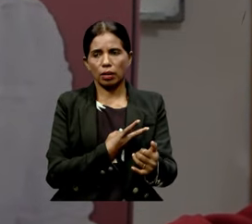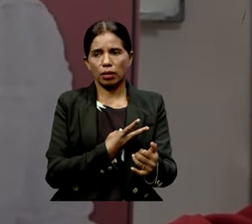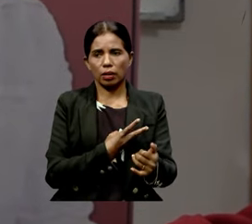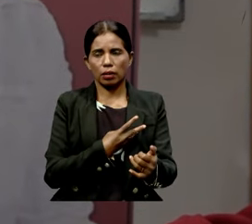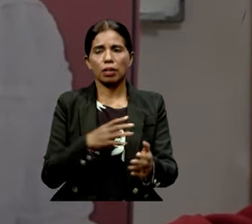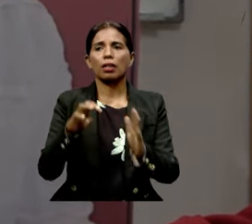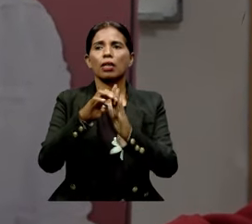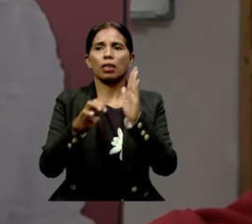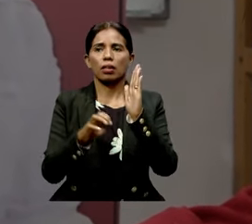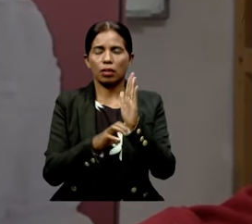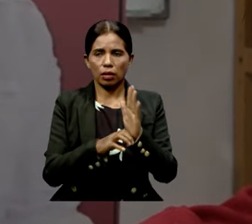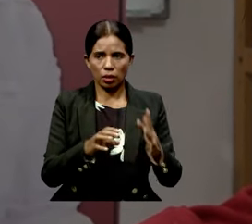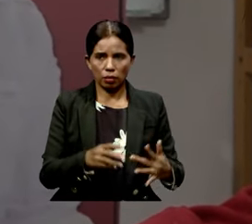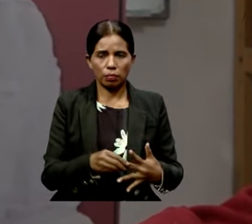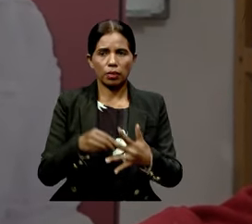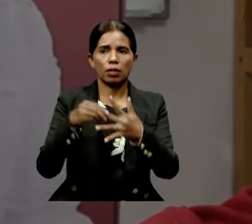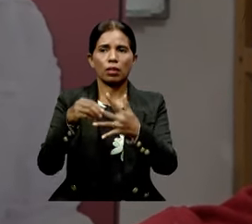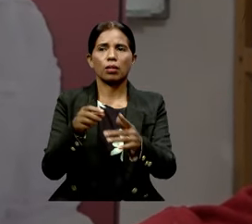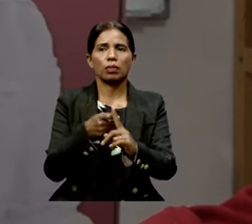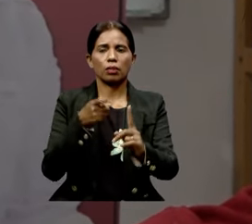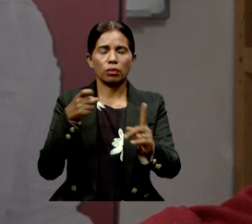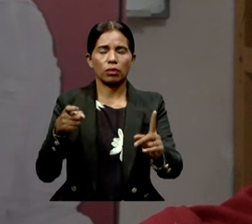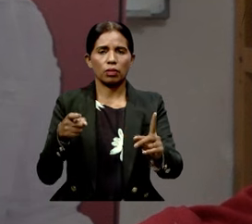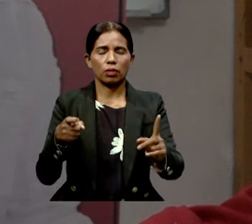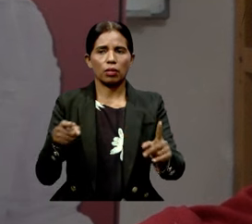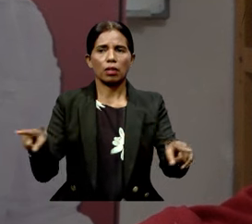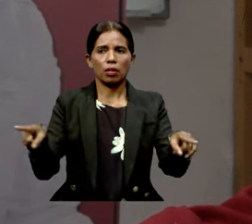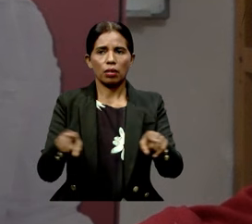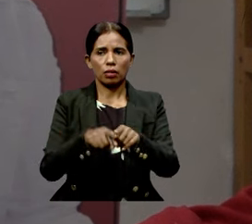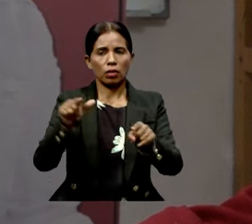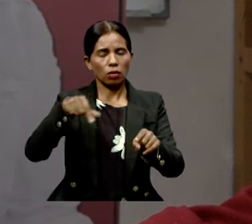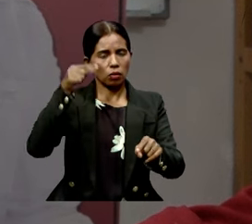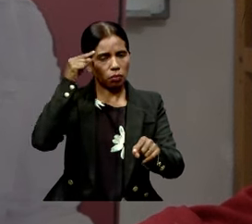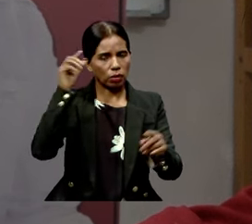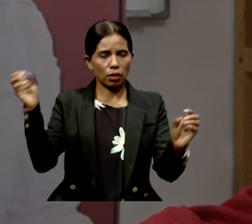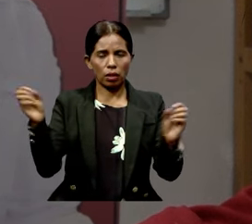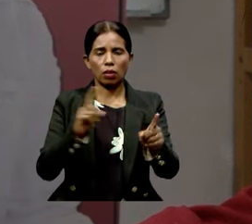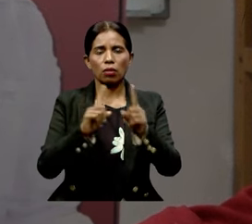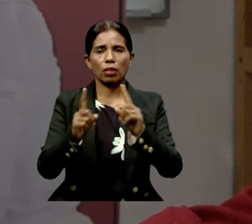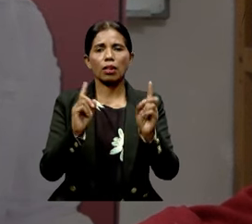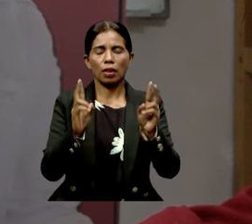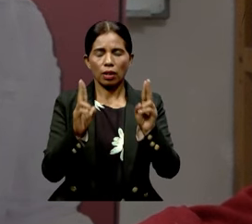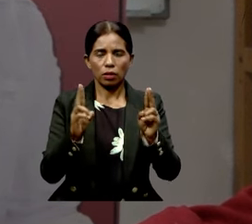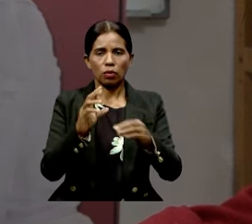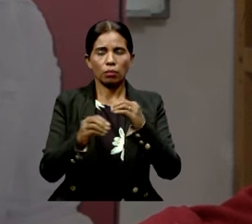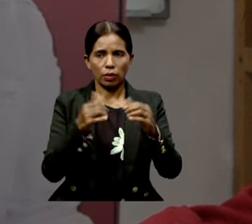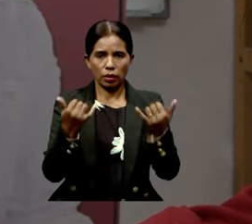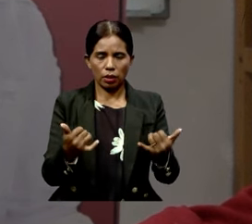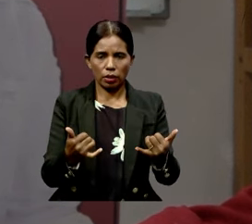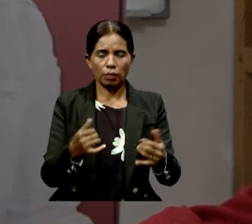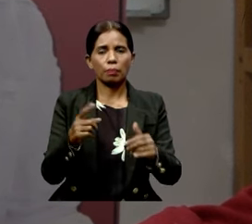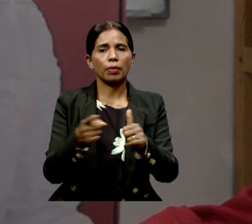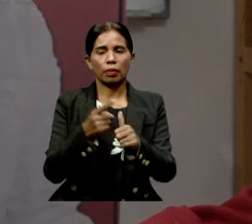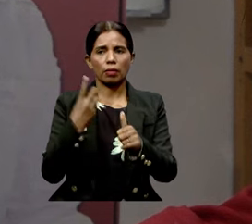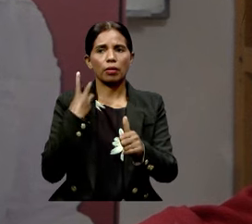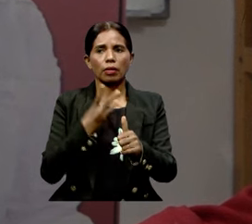estado rasik li liu liu husi, organ hanesan governo ninia la halu intervenção ba irané, primeiro makne, ita